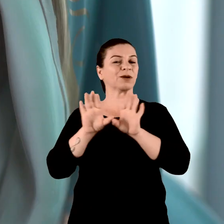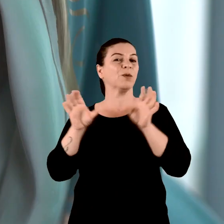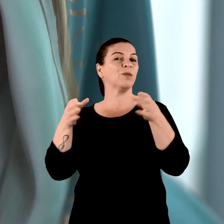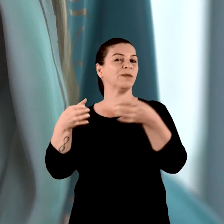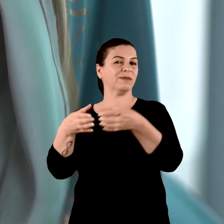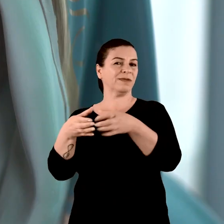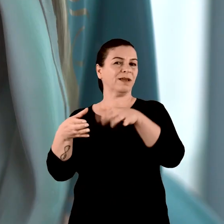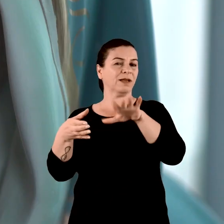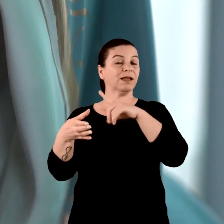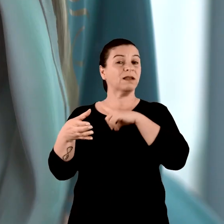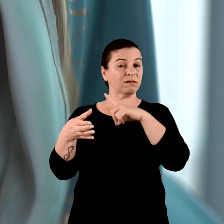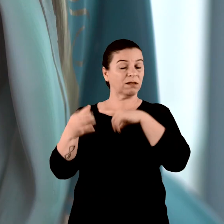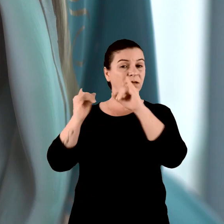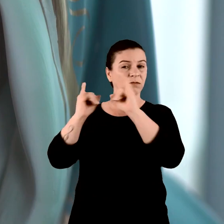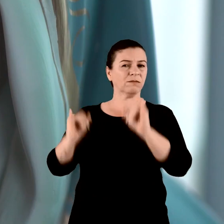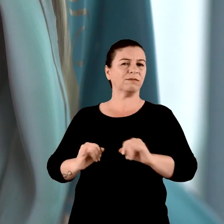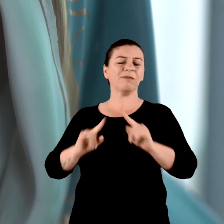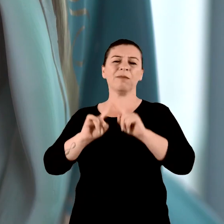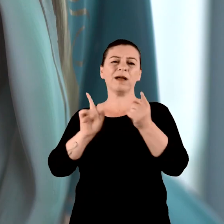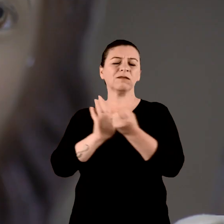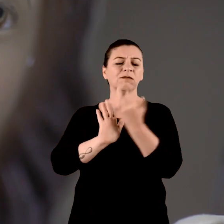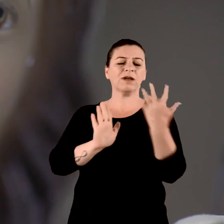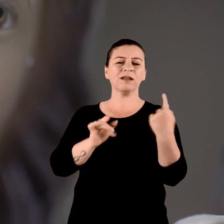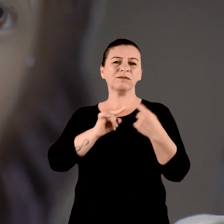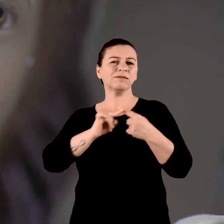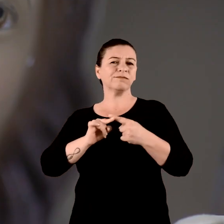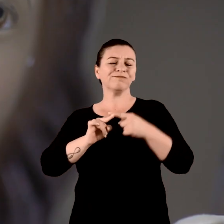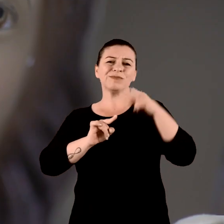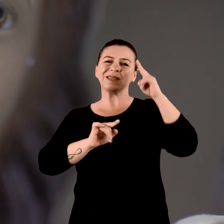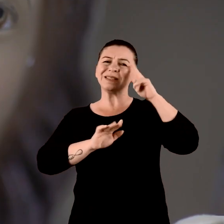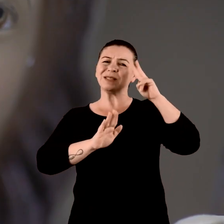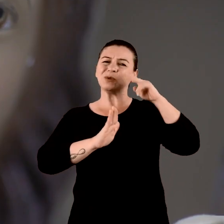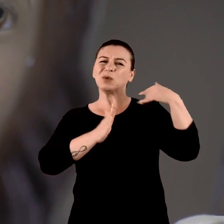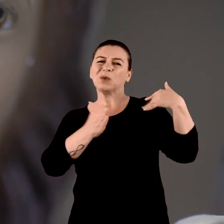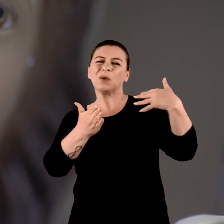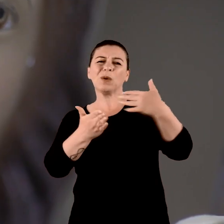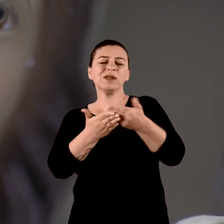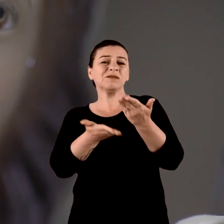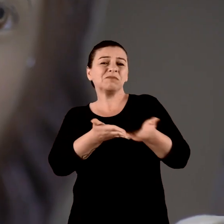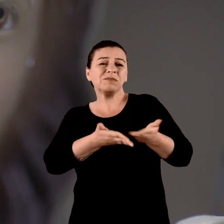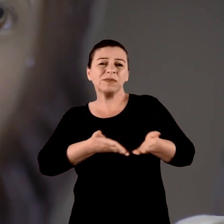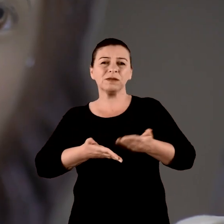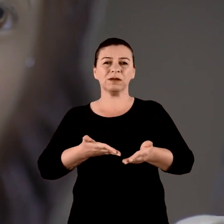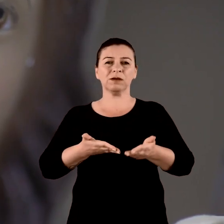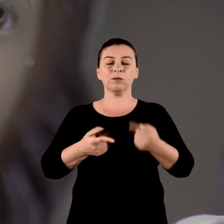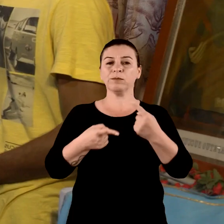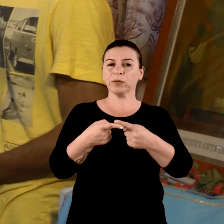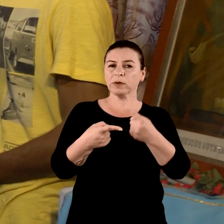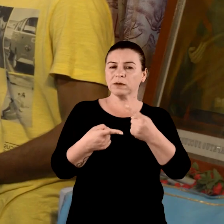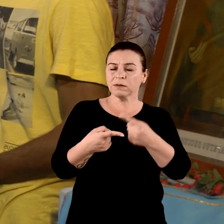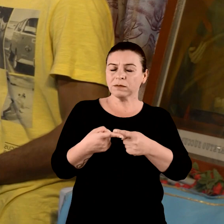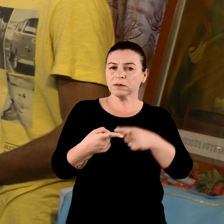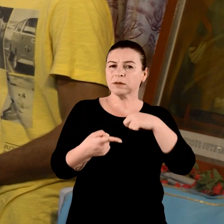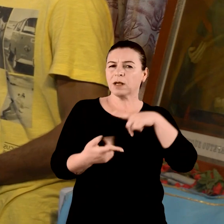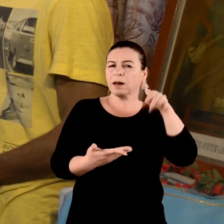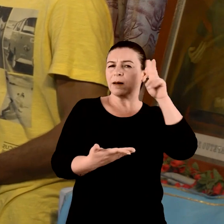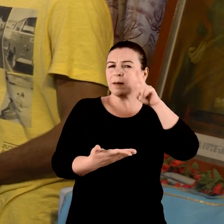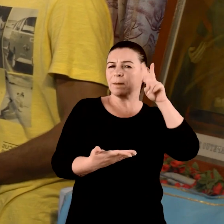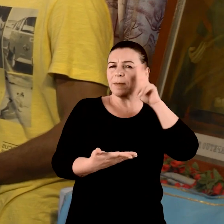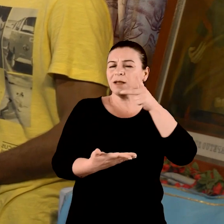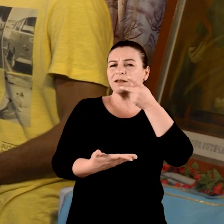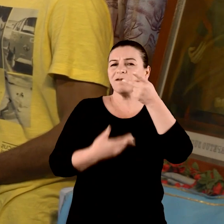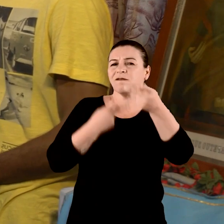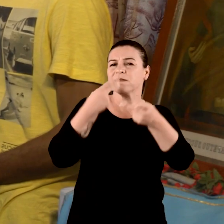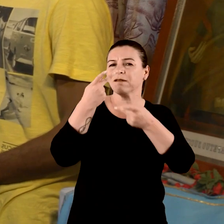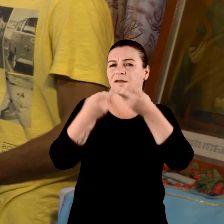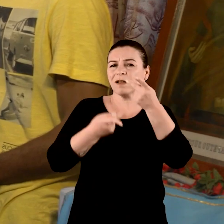as comunidades, elas têm as peças e muitas vezes o histórico se perdeu. Ficou apenas na